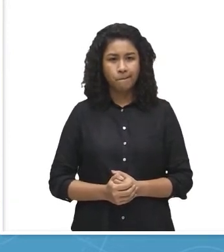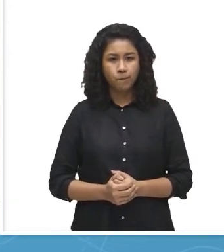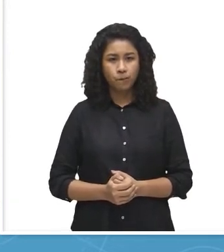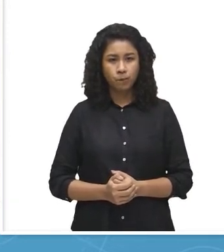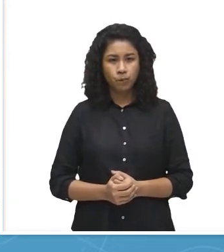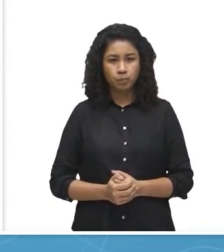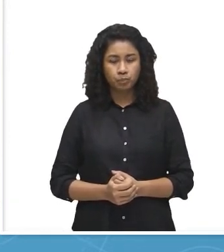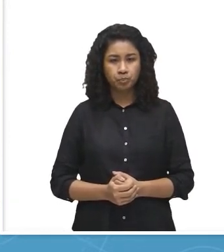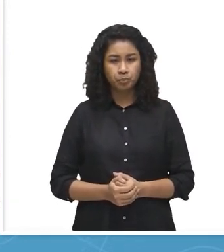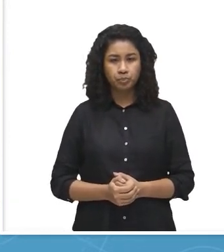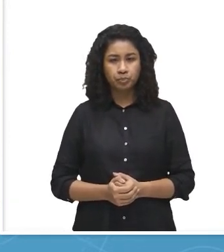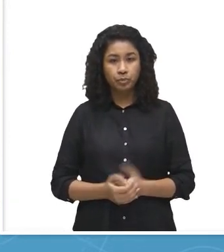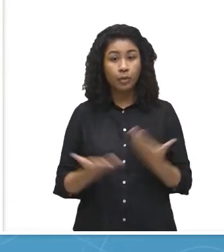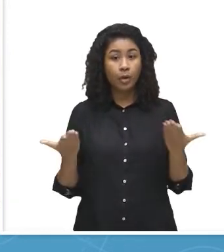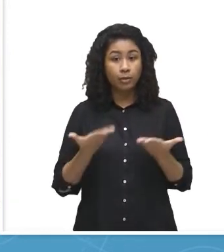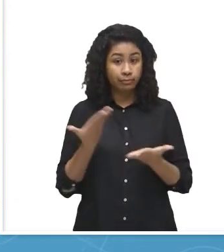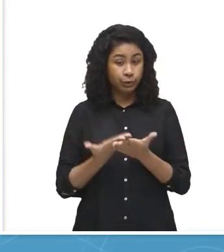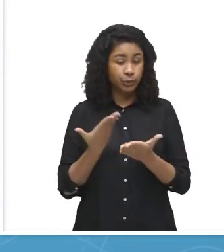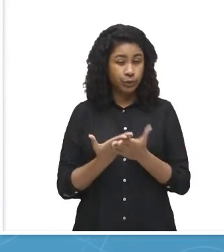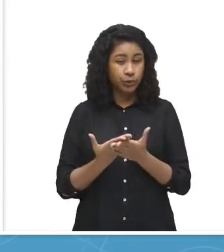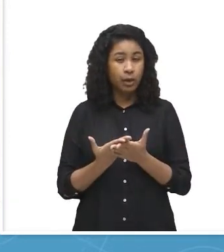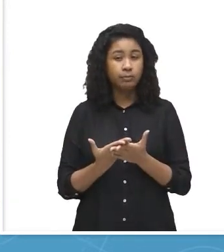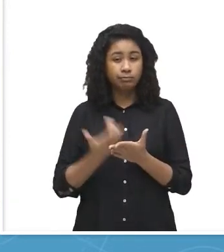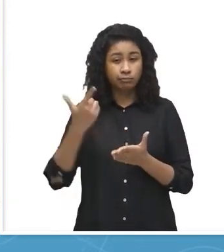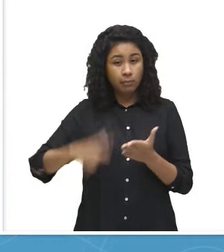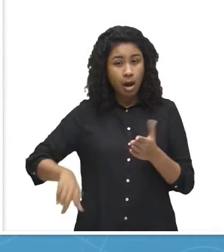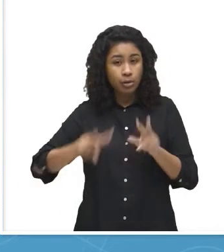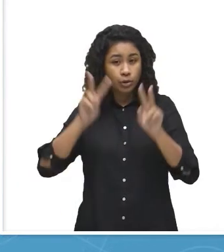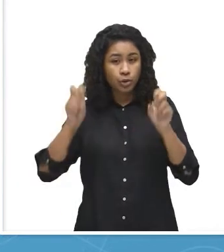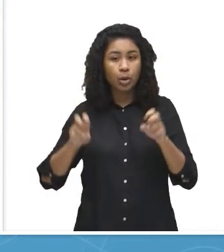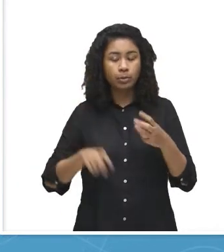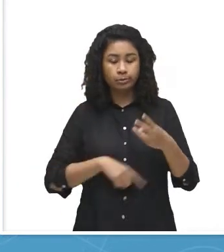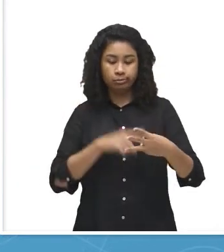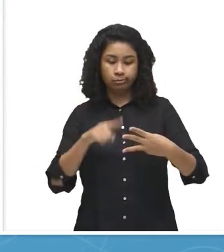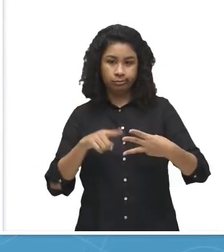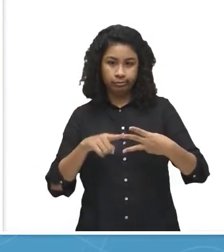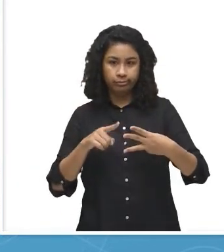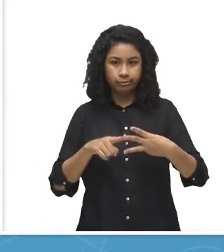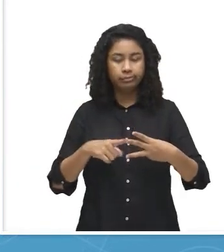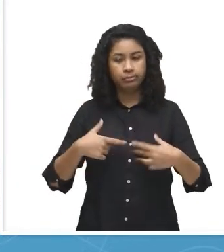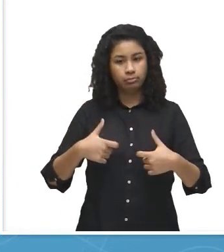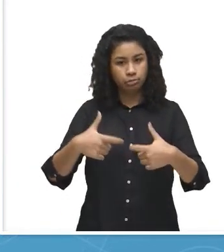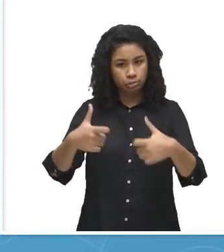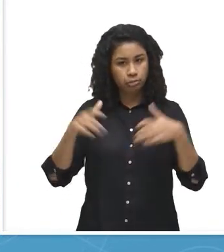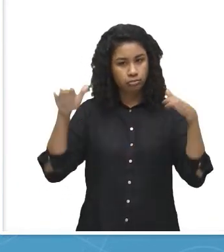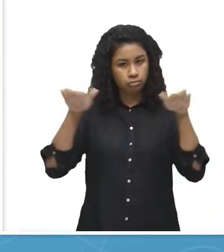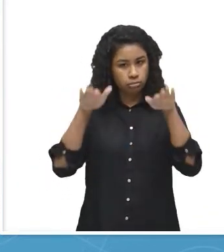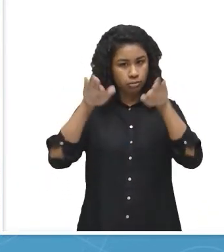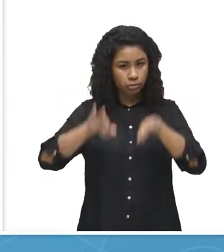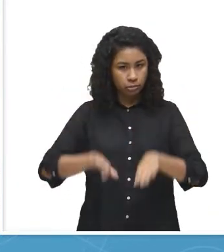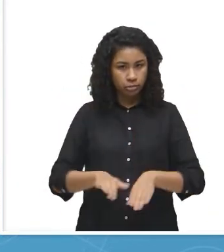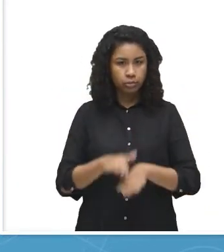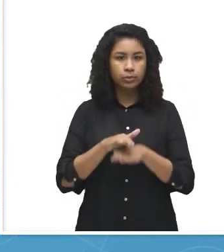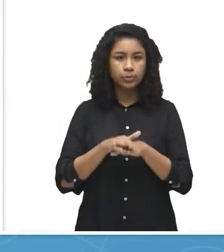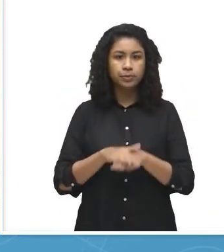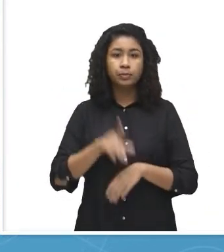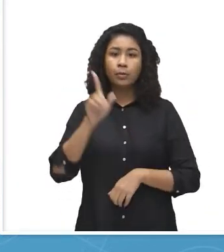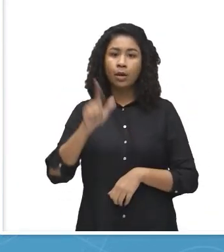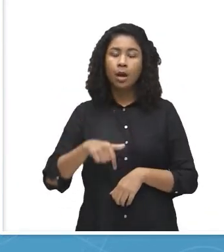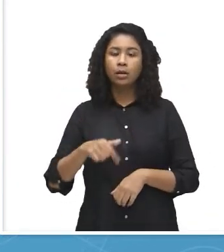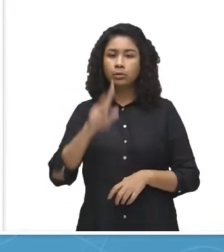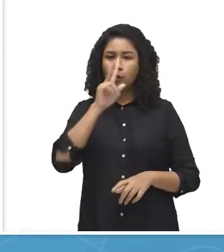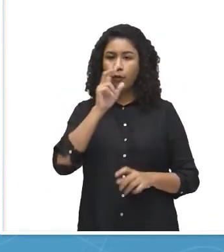Vamos estudar um pouquinho mais sobre a Guerra de Trincheiras. Iniciou-se com a estabilização de forças em luta. Os